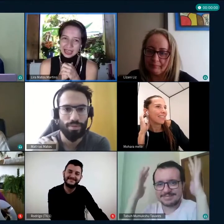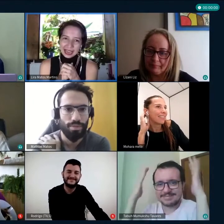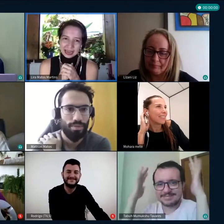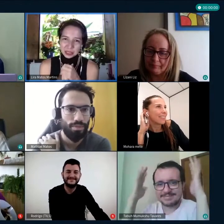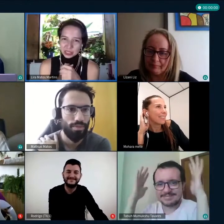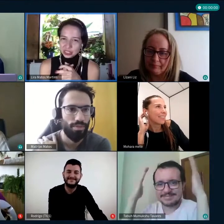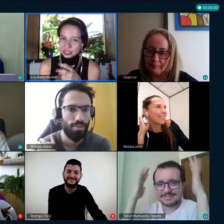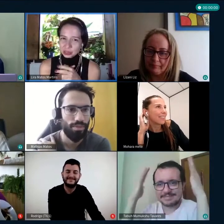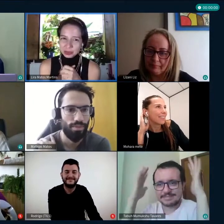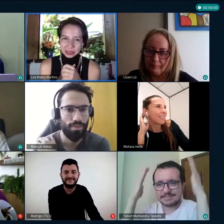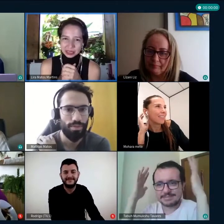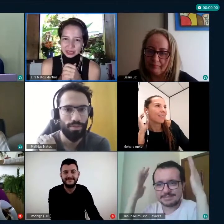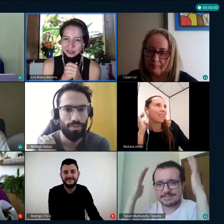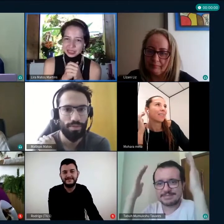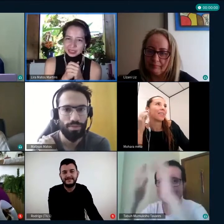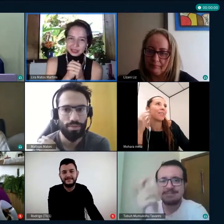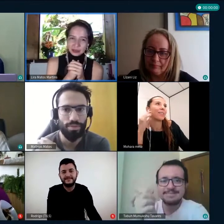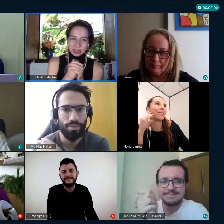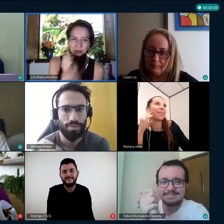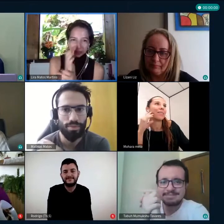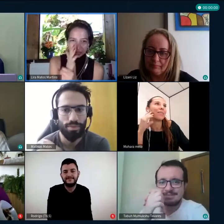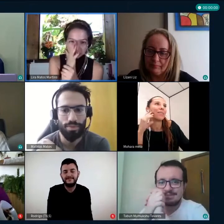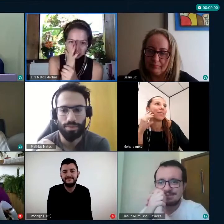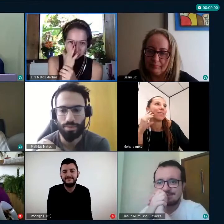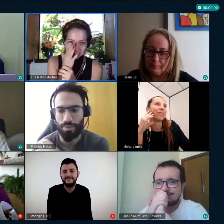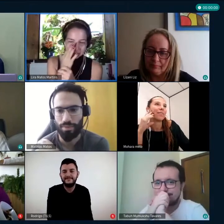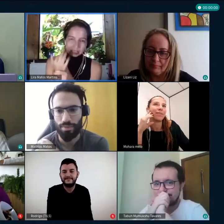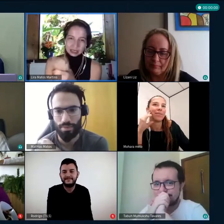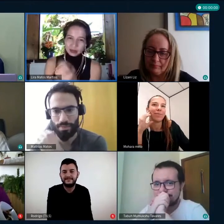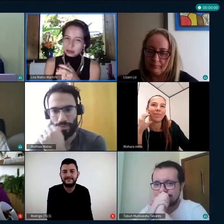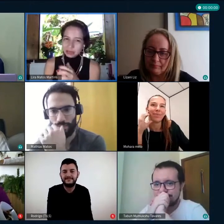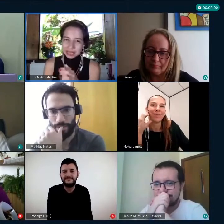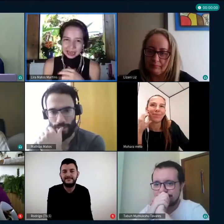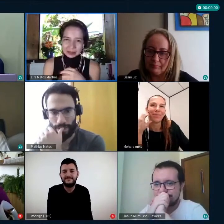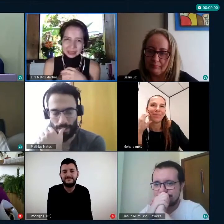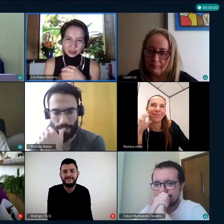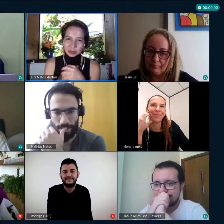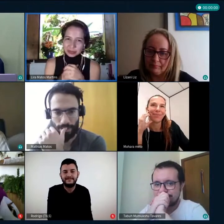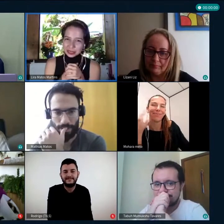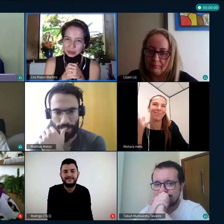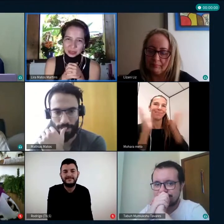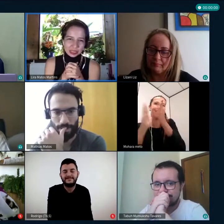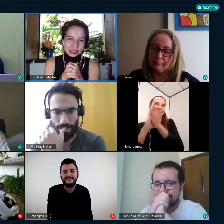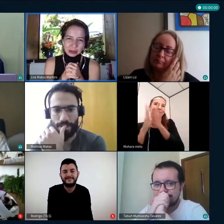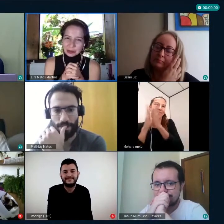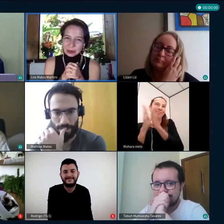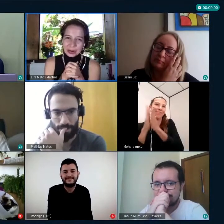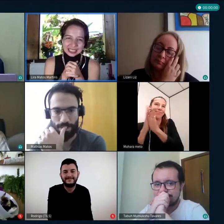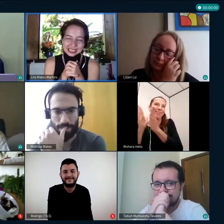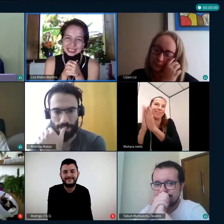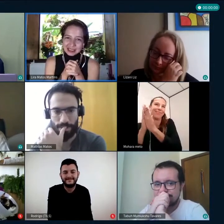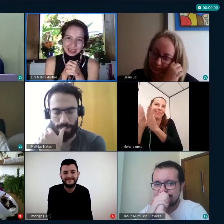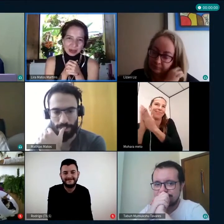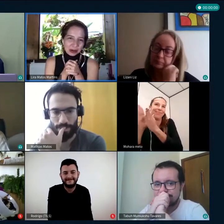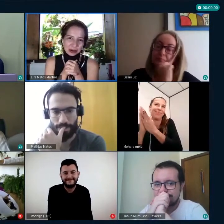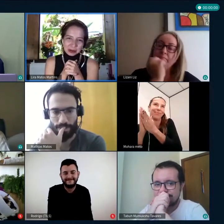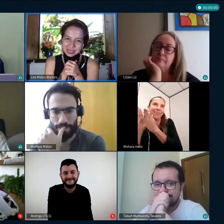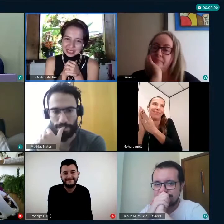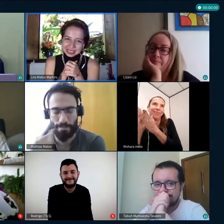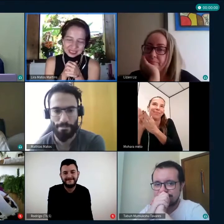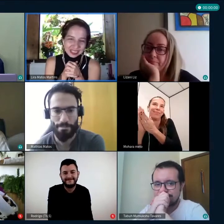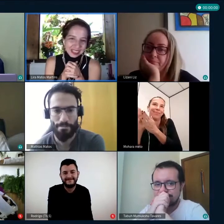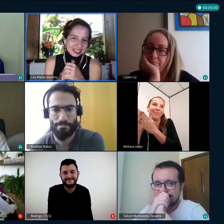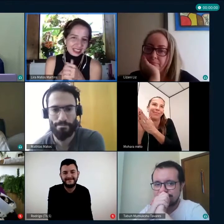ter intérprete, gente, para minha defesa da UNB, então eles estão aqui voluntariamente mesmo, assim, com o coração